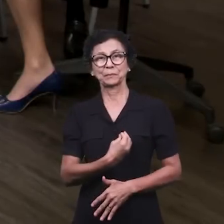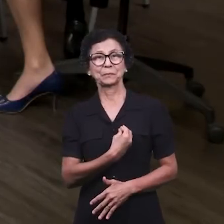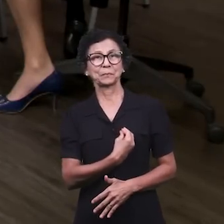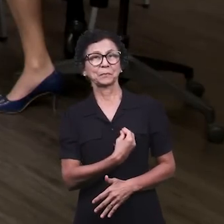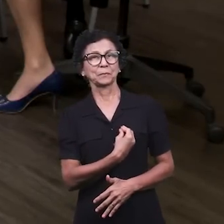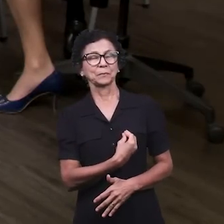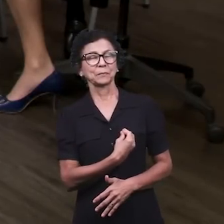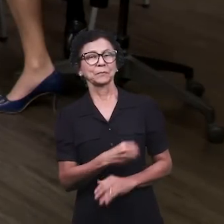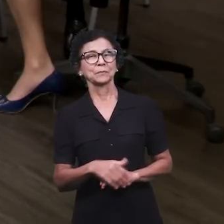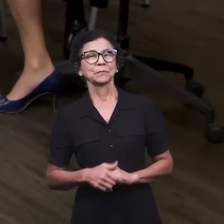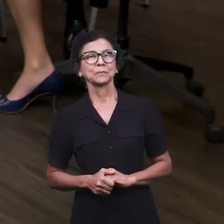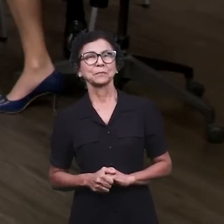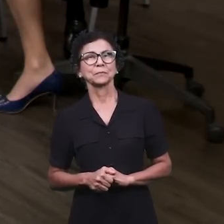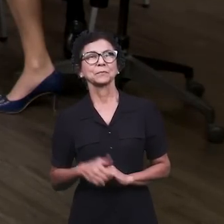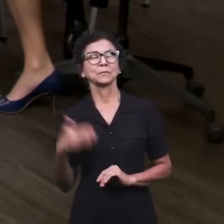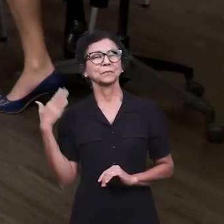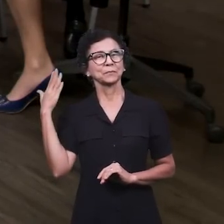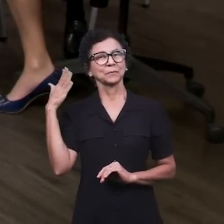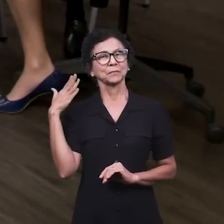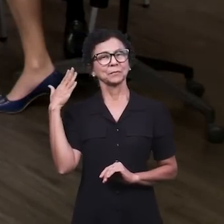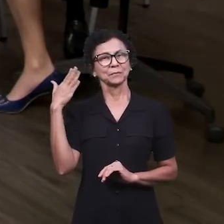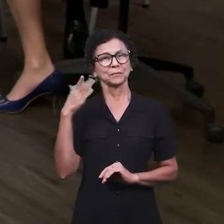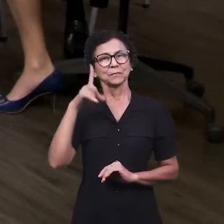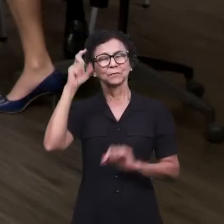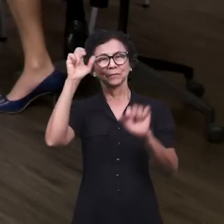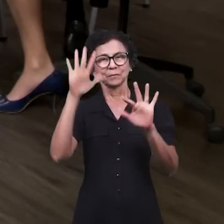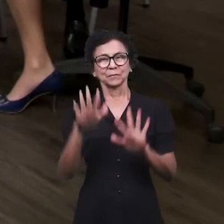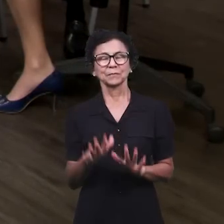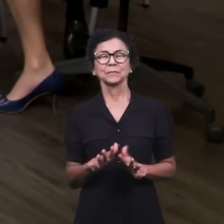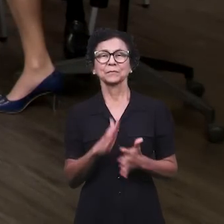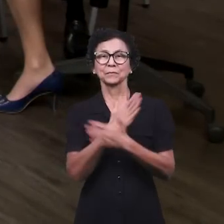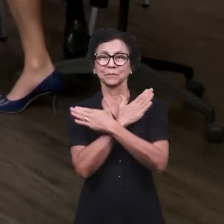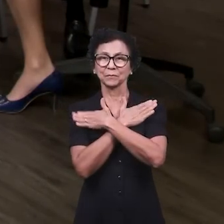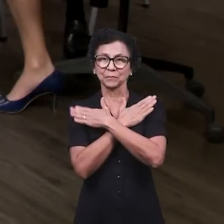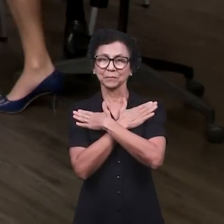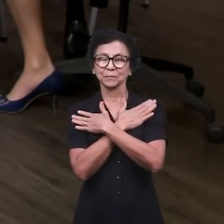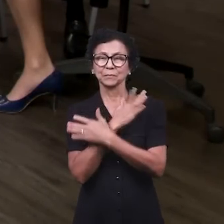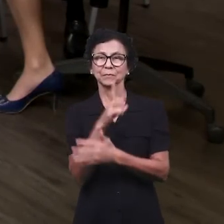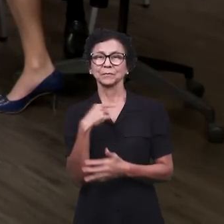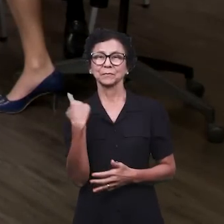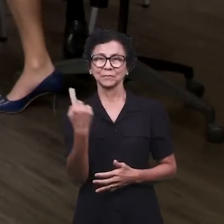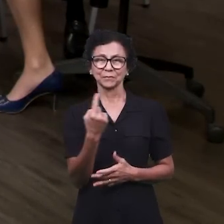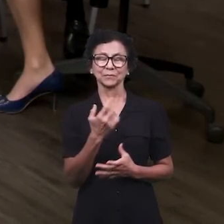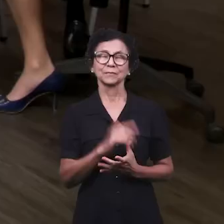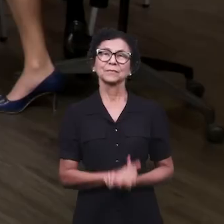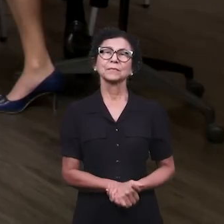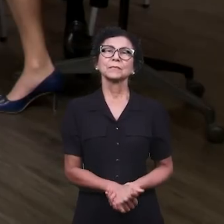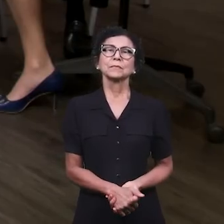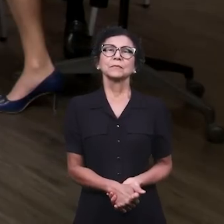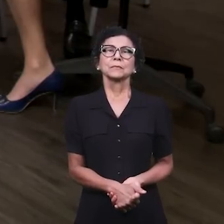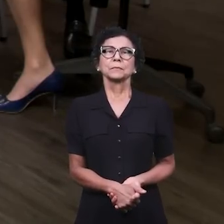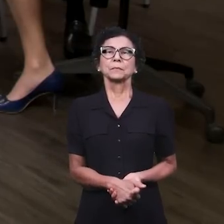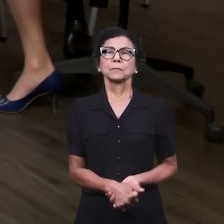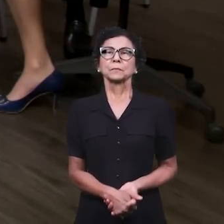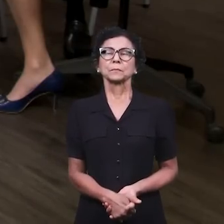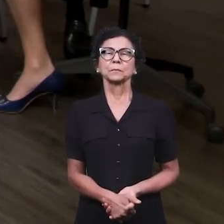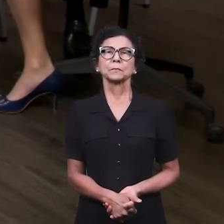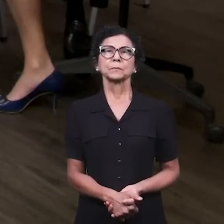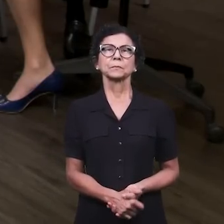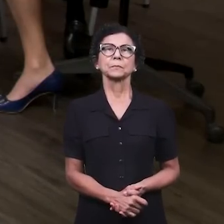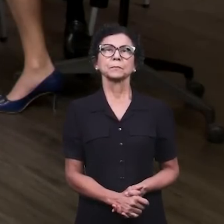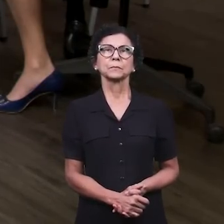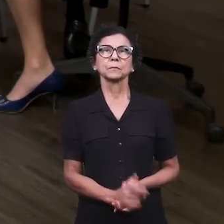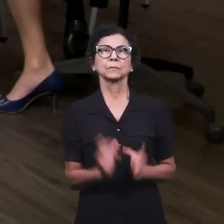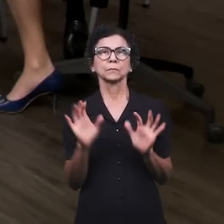sua participação, pela mensagem que foi trazida. Deus abençoe. Um abraço aos irmãos aí em Bela Aurora 5. Bom, a gente